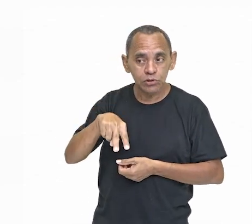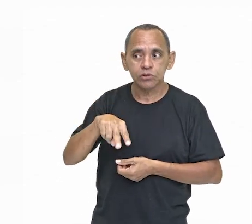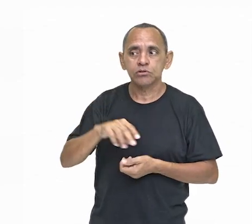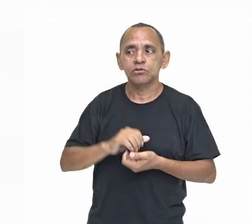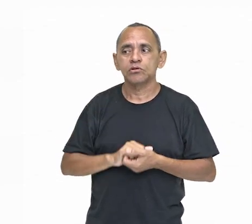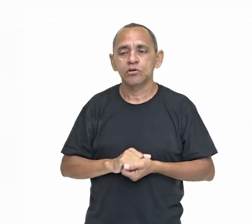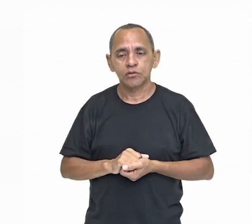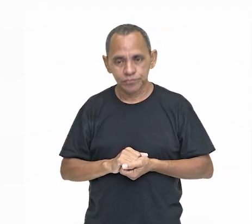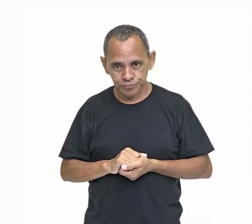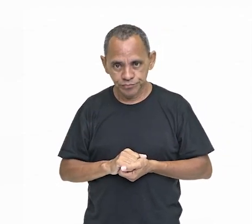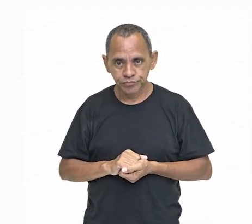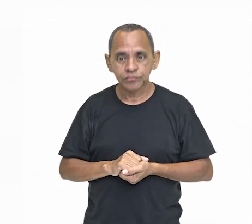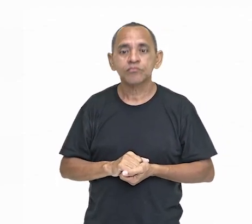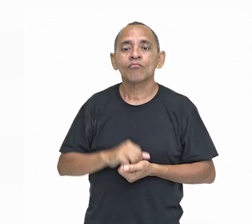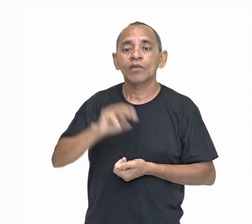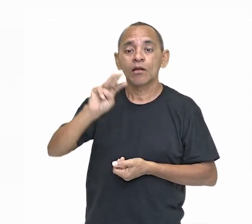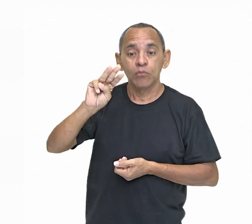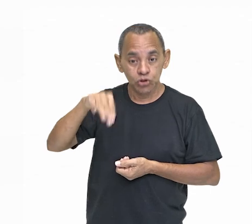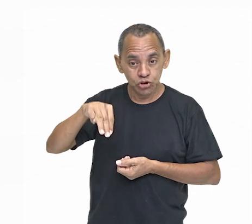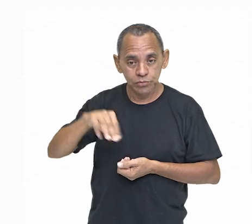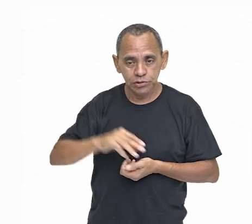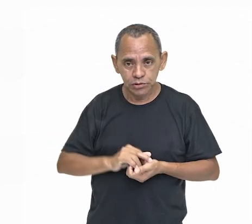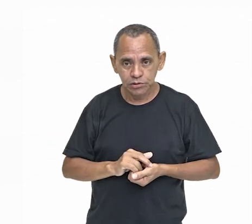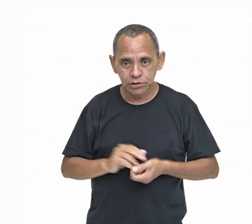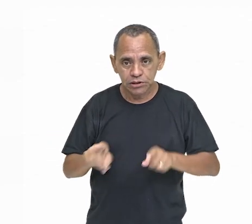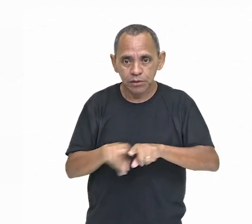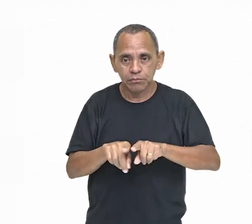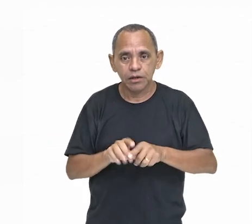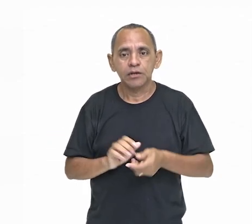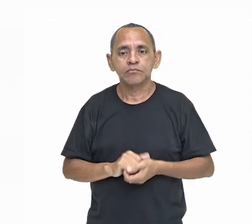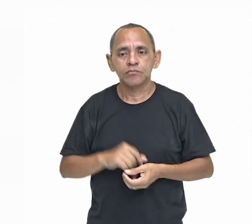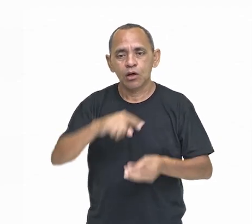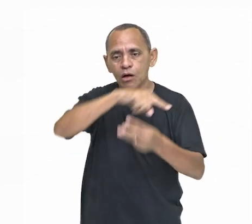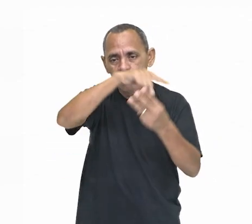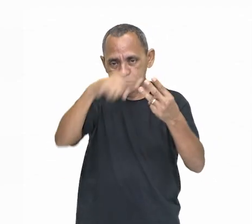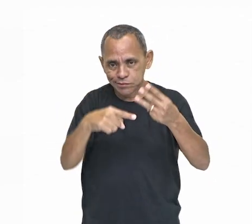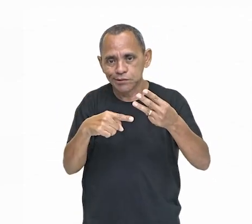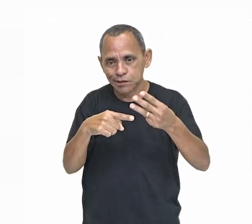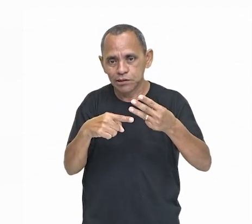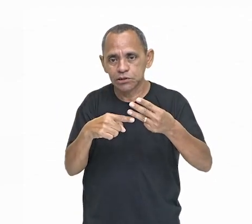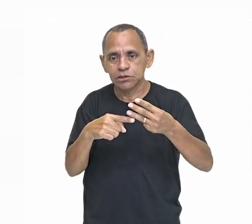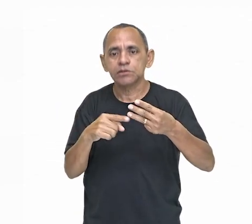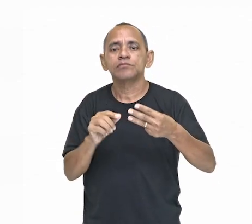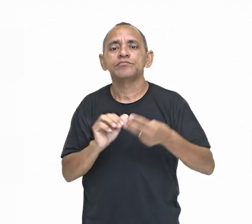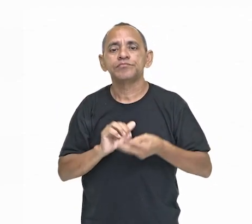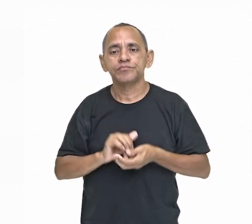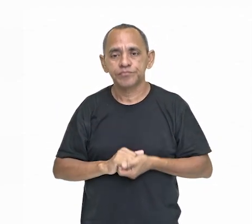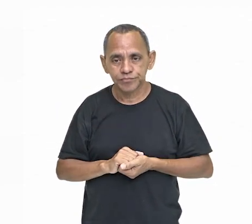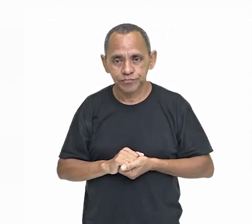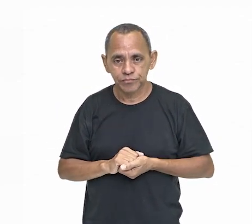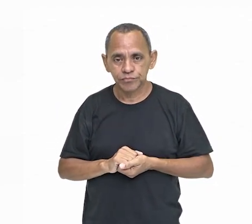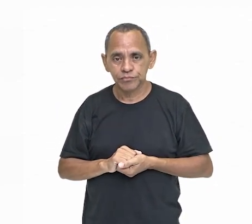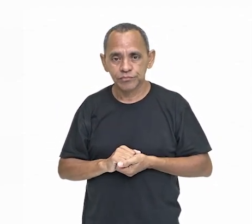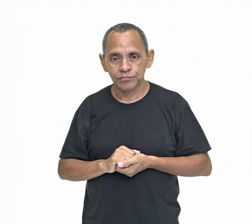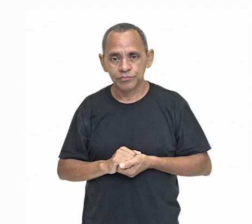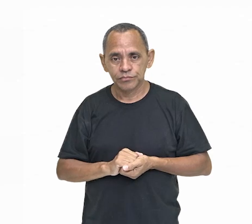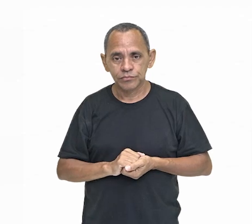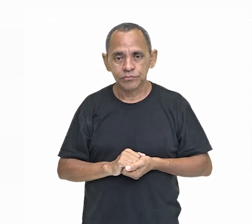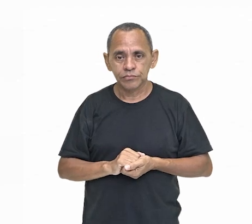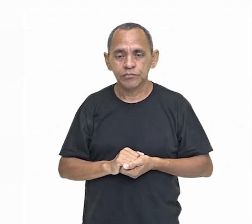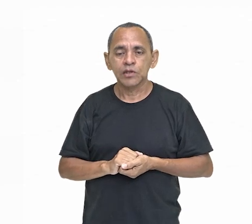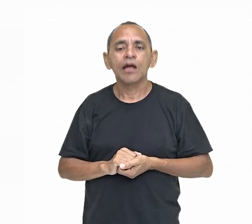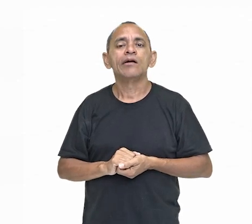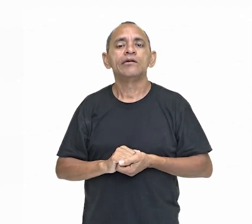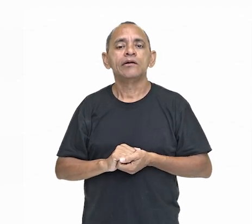multímetros, amperímetros, voltímetros e o multímetro. O multímetro, ele trabalha aí com